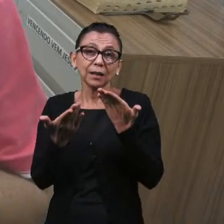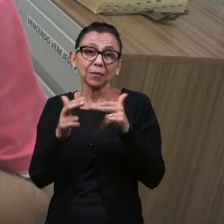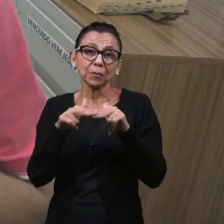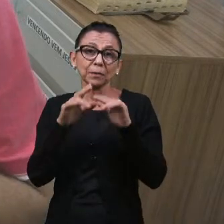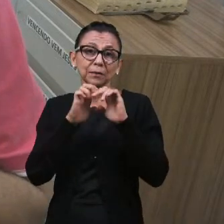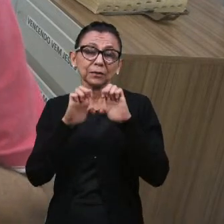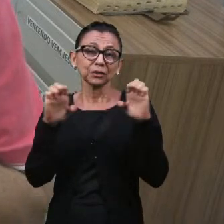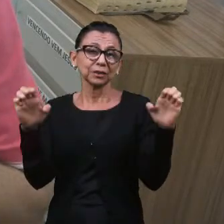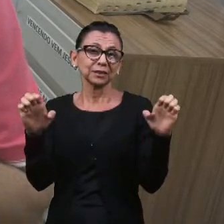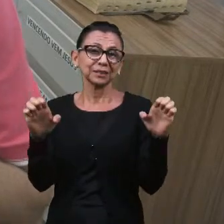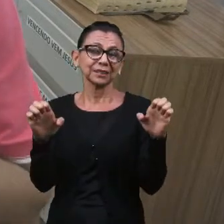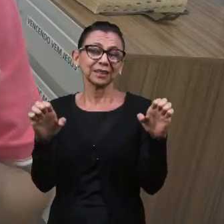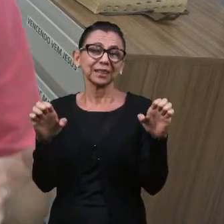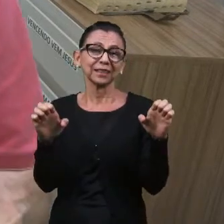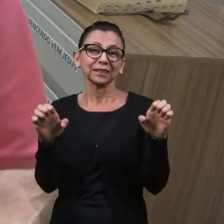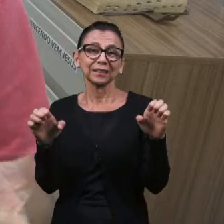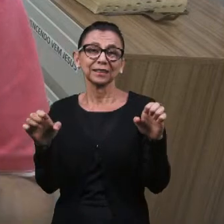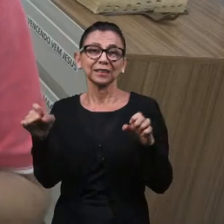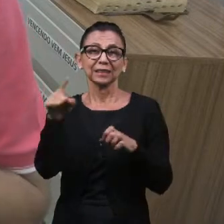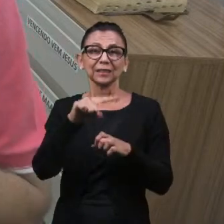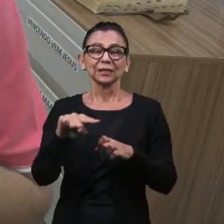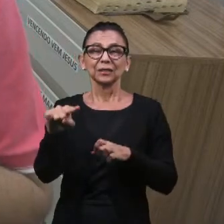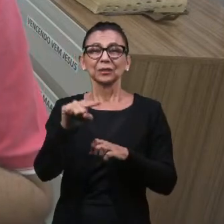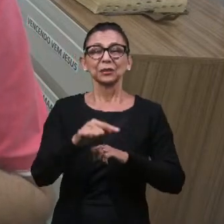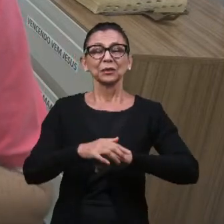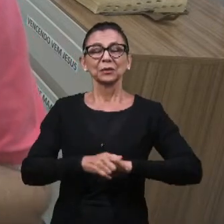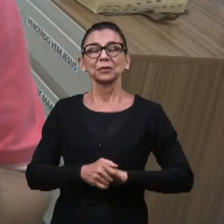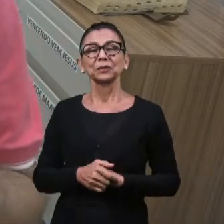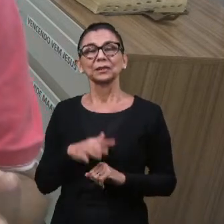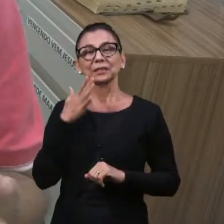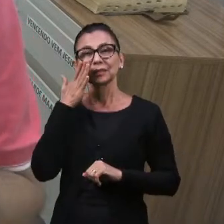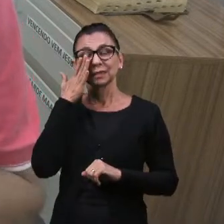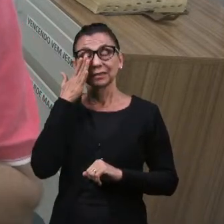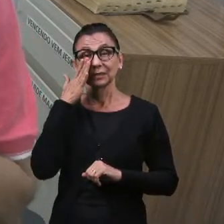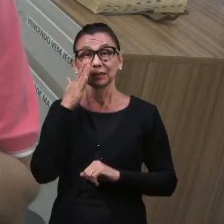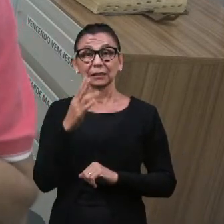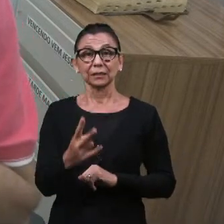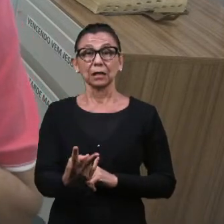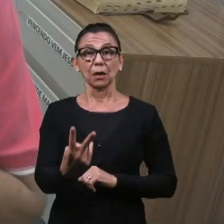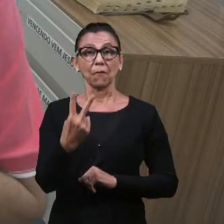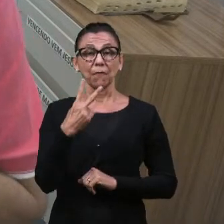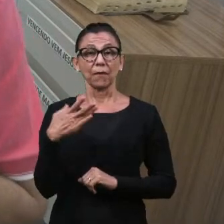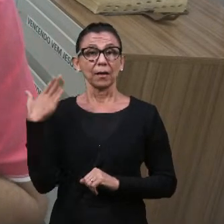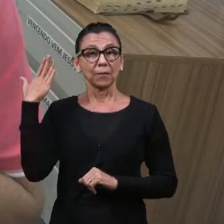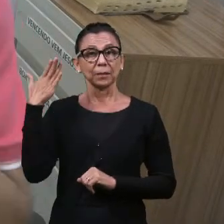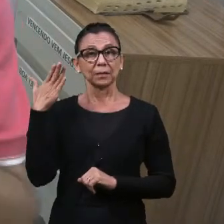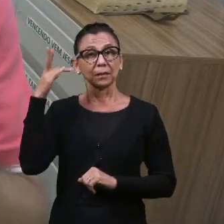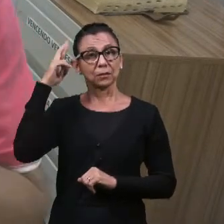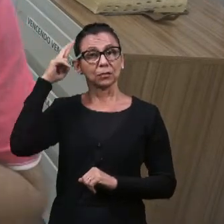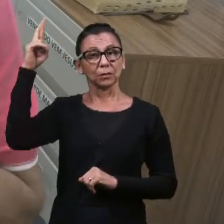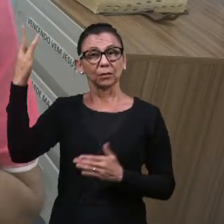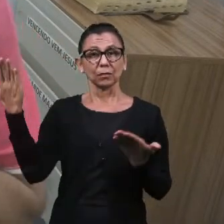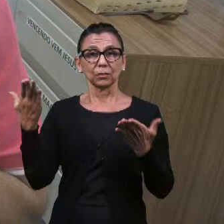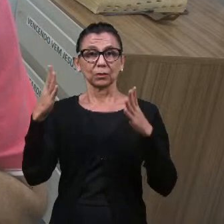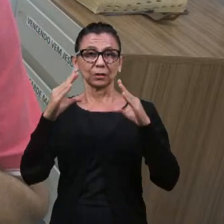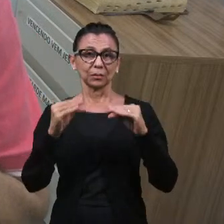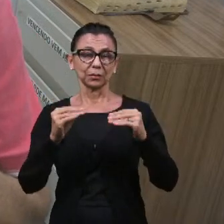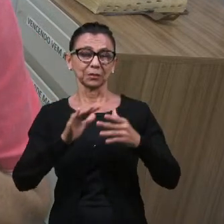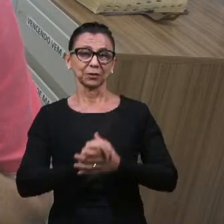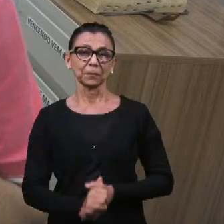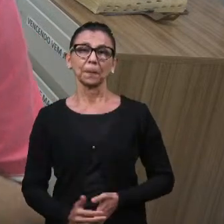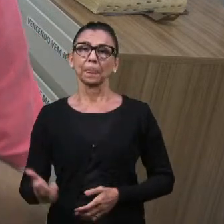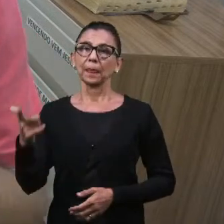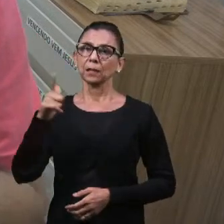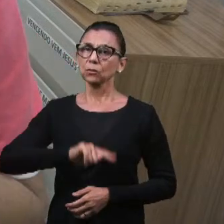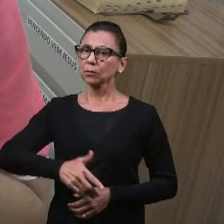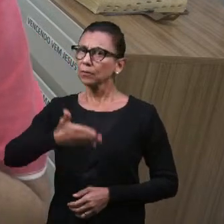que as pessoas possam ter acesso à palavra do Senhor. É uma dica aqui para você, tá bom? E eu quero renovar o convite para que você possa